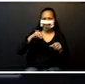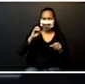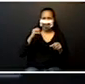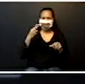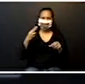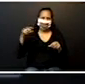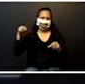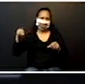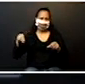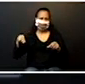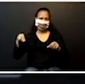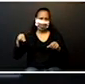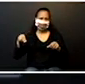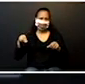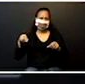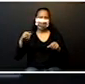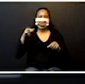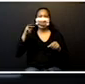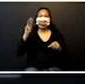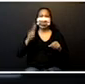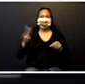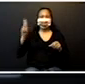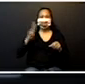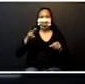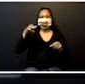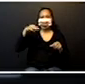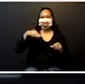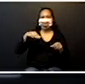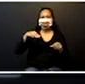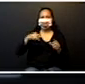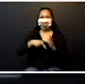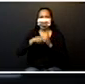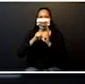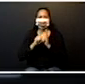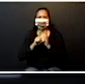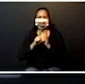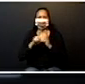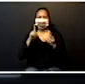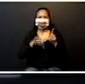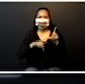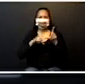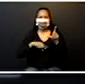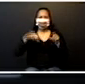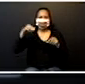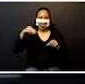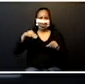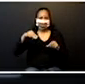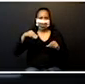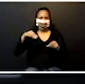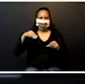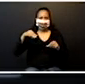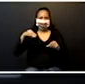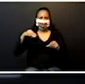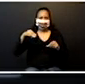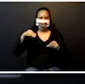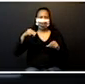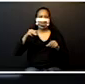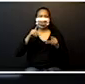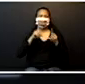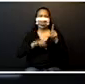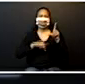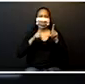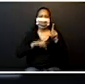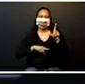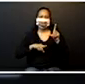P e para o B e que para todas as outras consoantes você vai usar a letra N, tá bom? Guarda isso